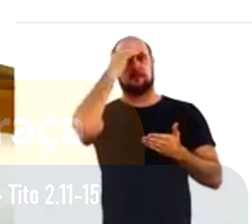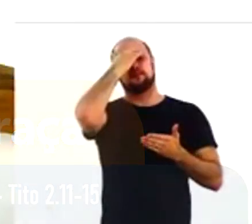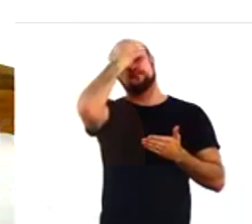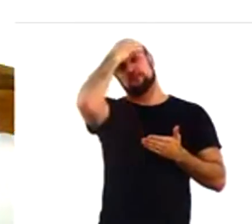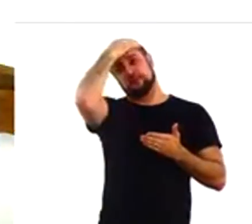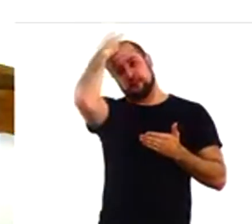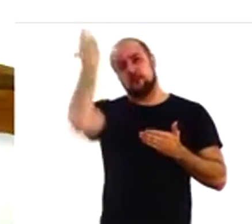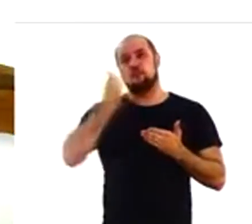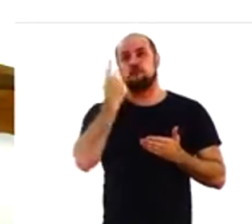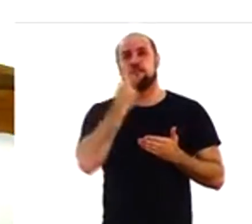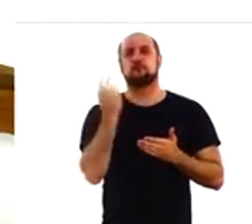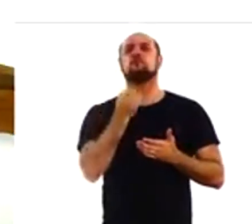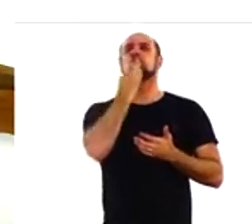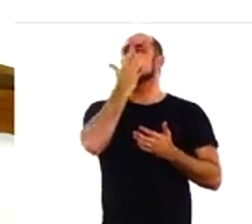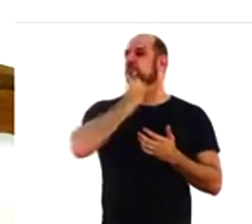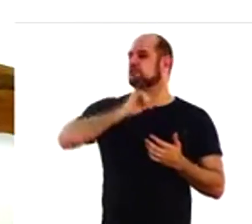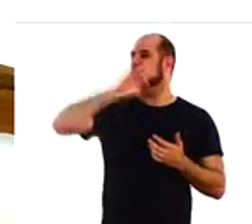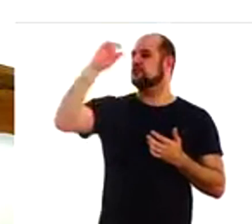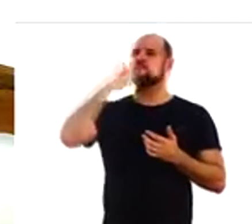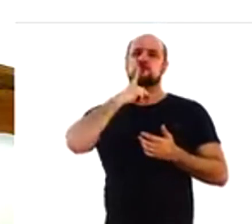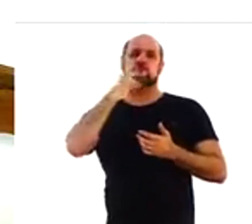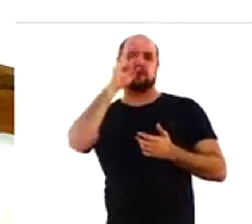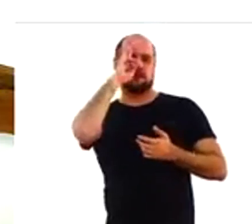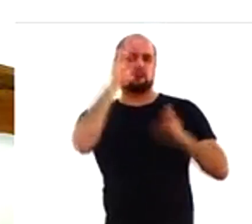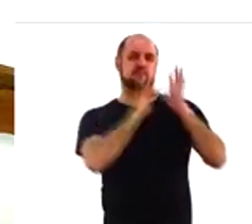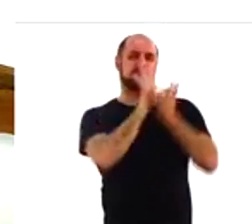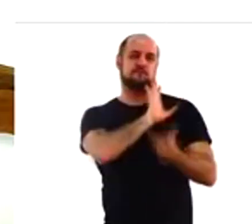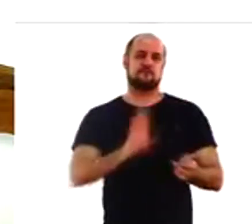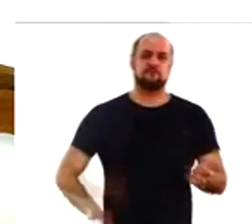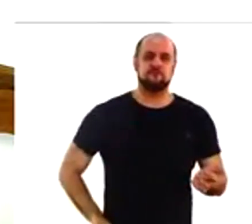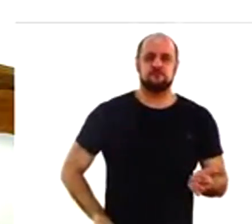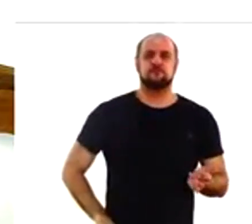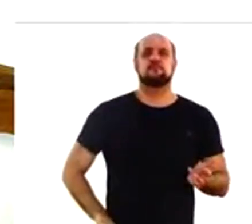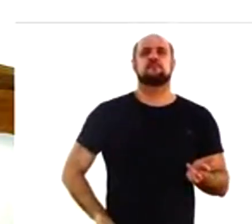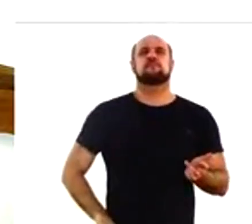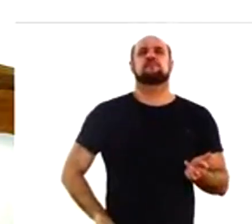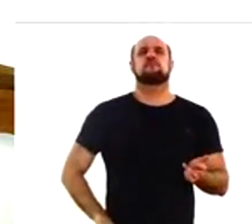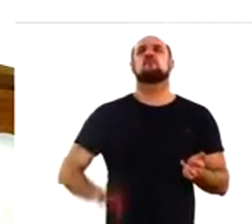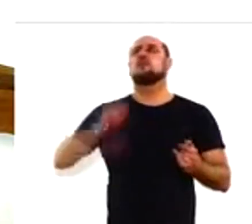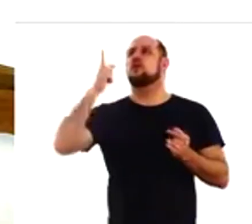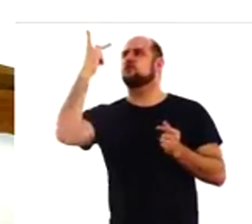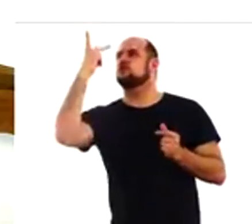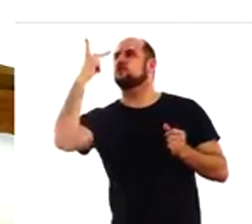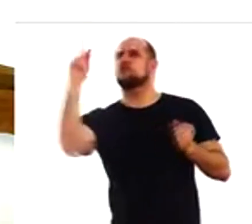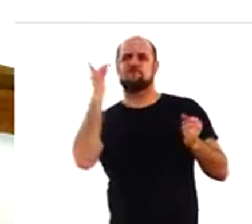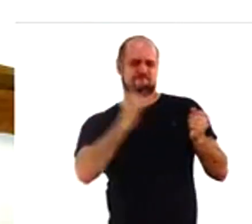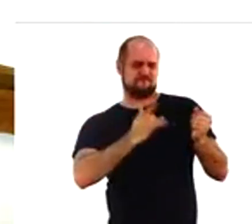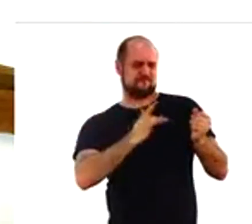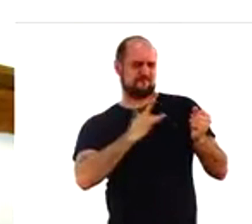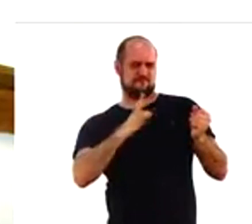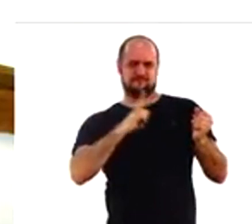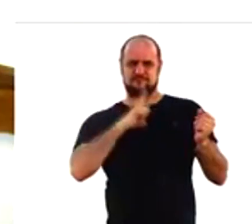diz: bendito o Deus e Pai de nosso Senhor Jesus Cristo, que segundo a sua muita